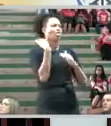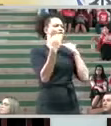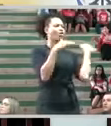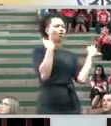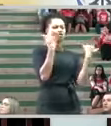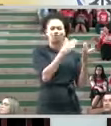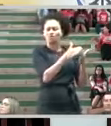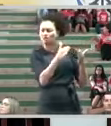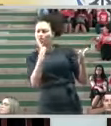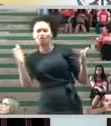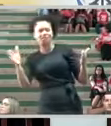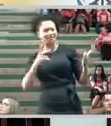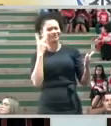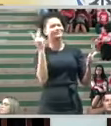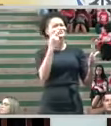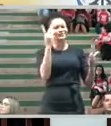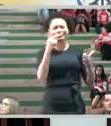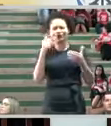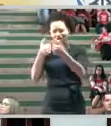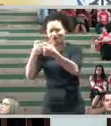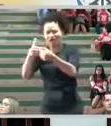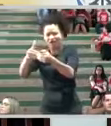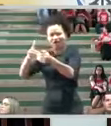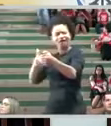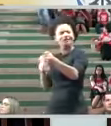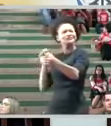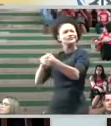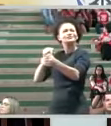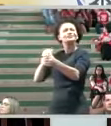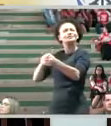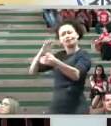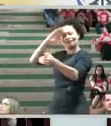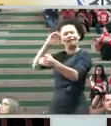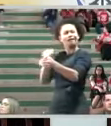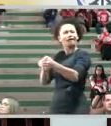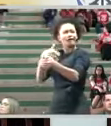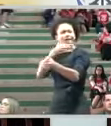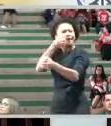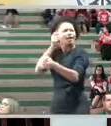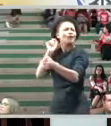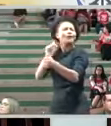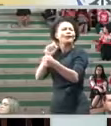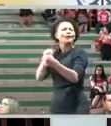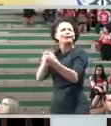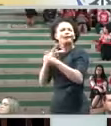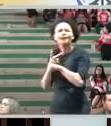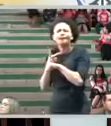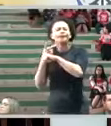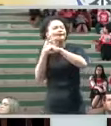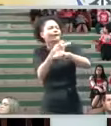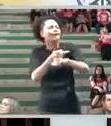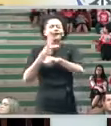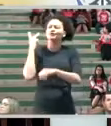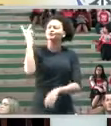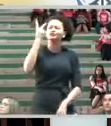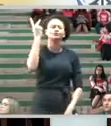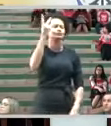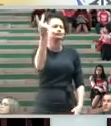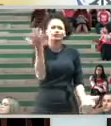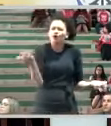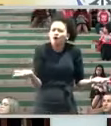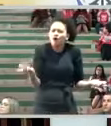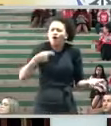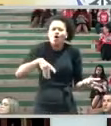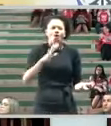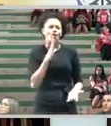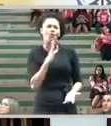mas havia uma história por detrás da arca. Então a melhor coisa a fazê-la era procurar a história, era